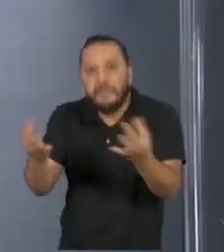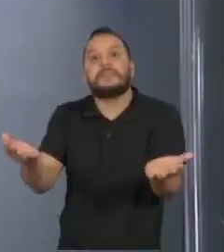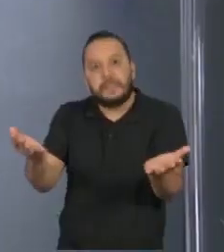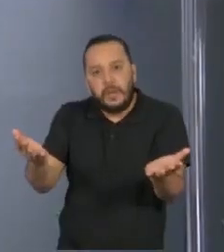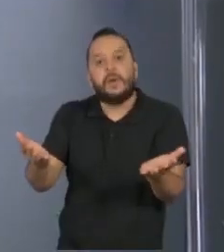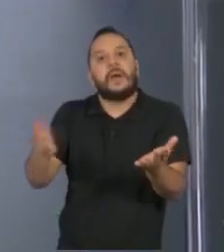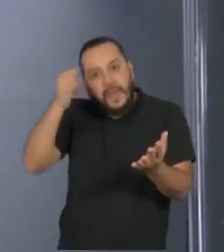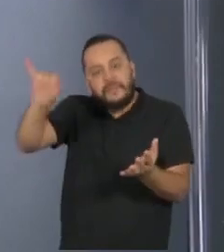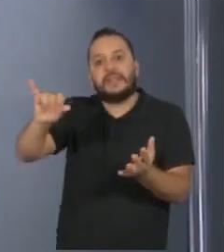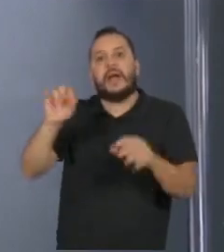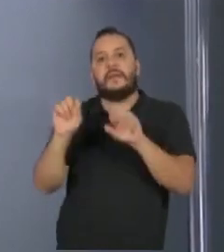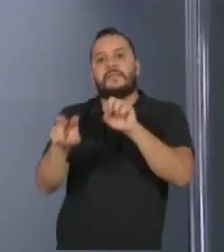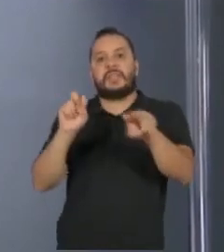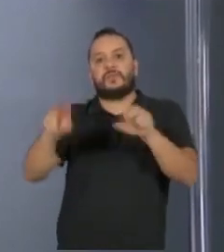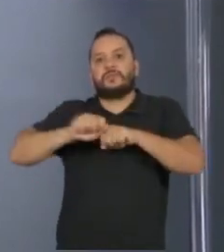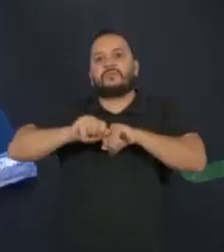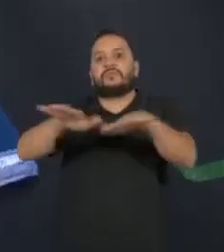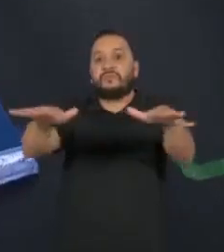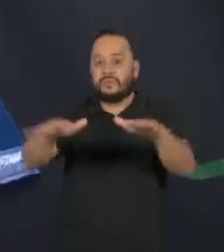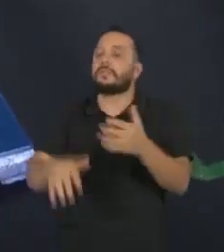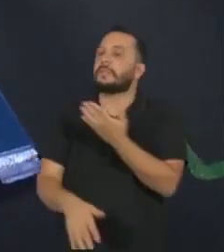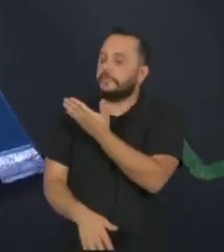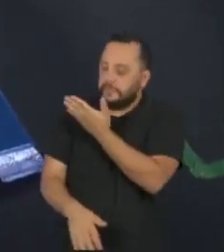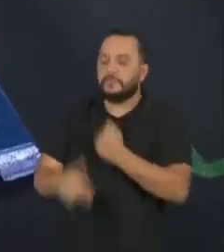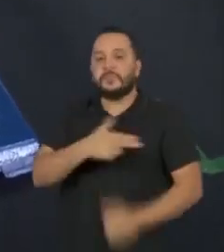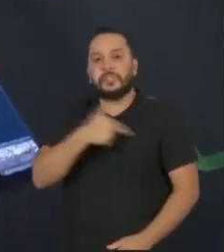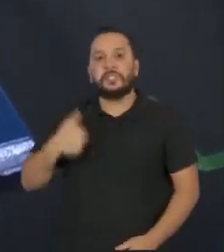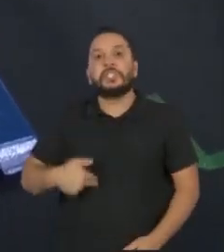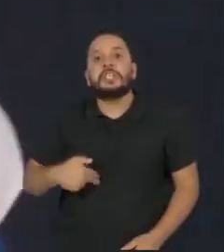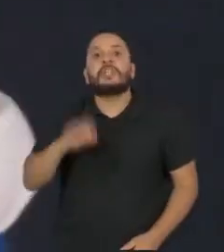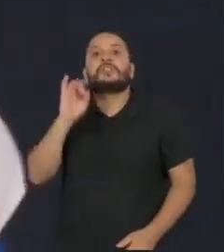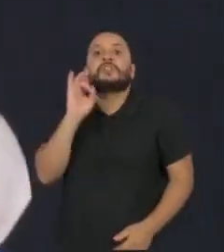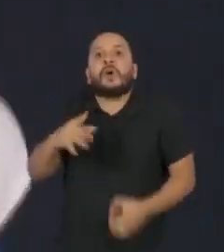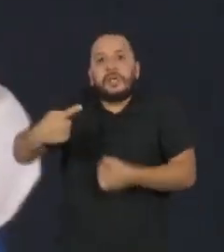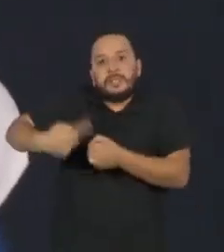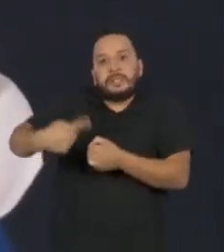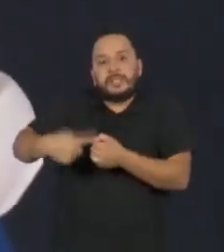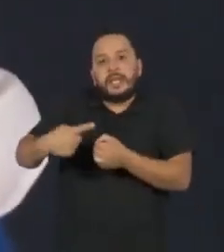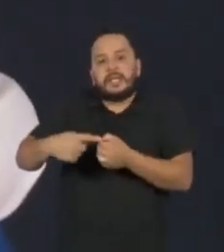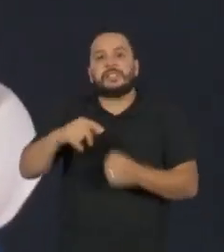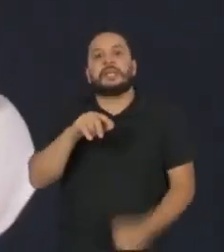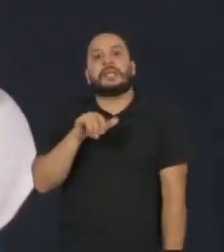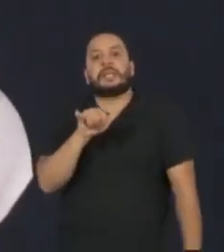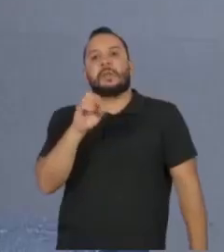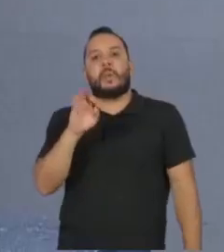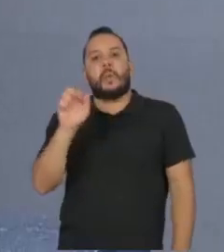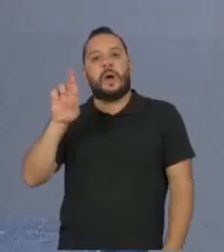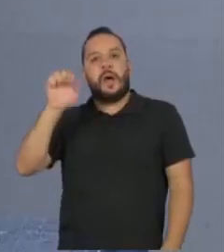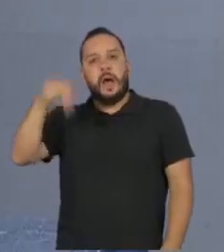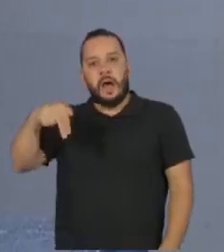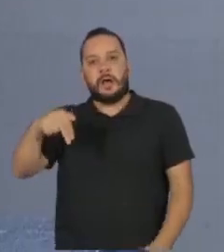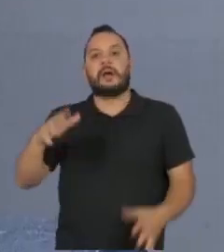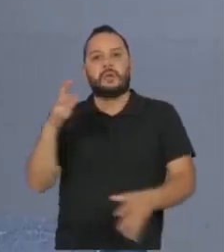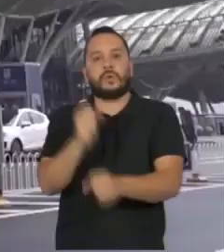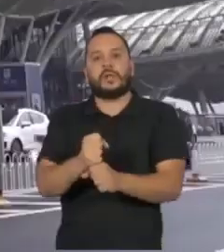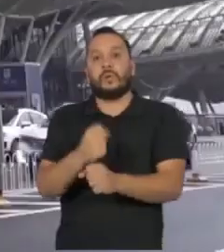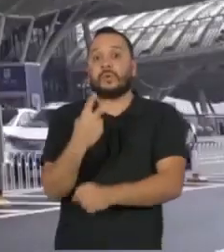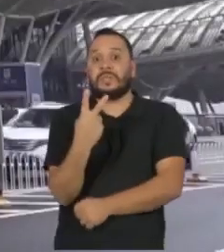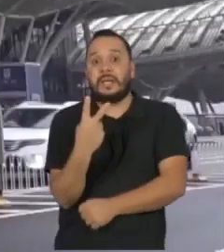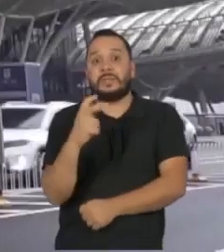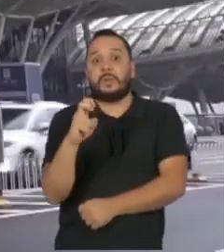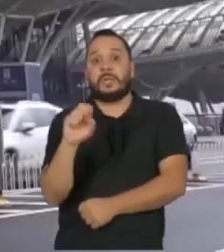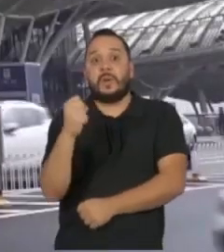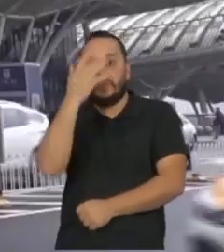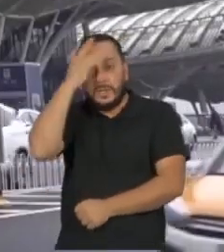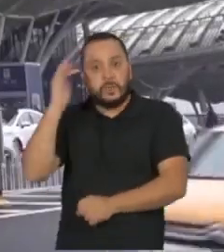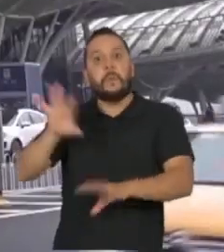Até agora, na China, o vírus estava concentrado principalmente na cidade de Wuhan, com 258 casos,